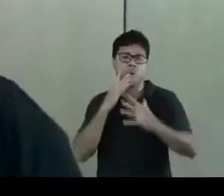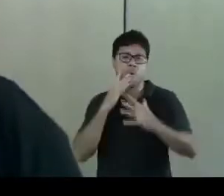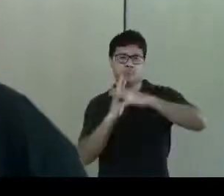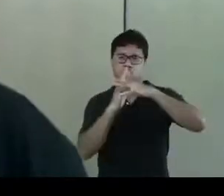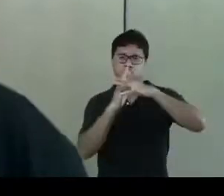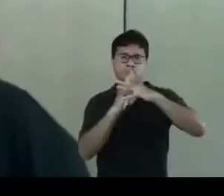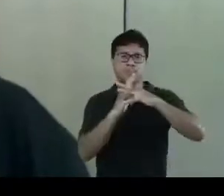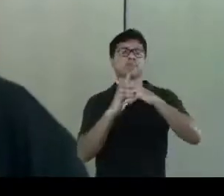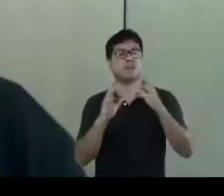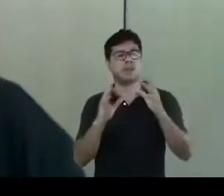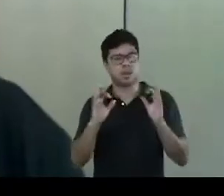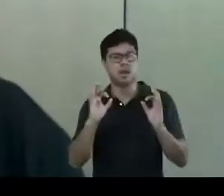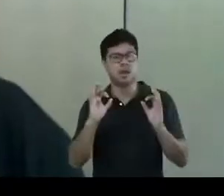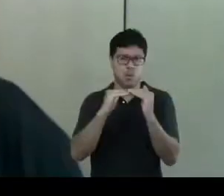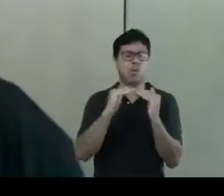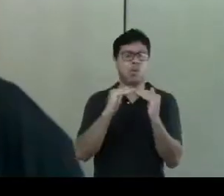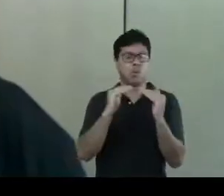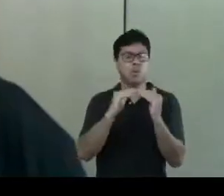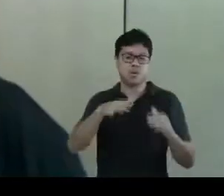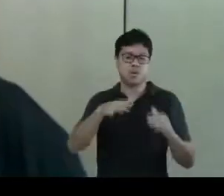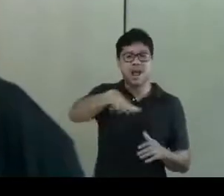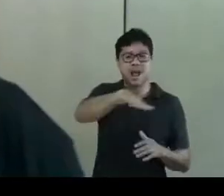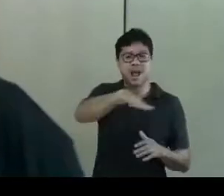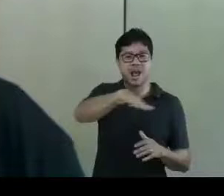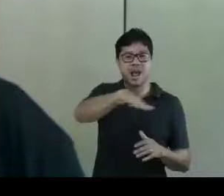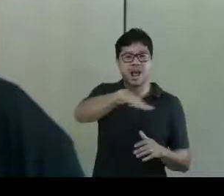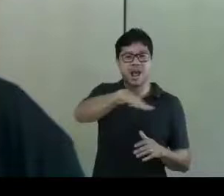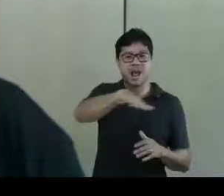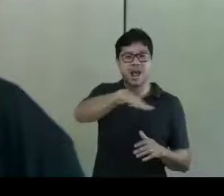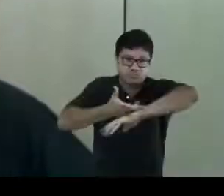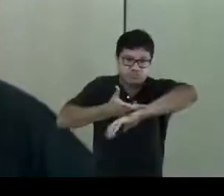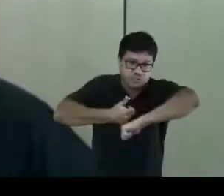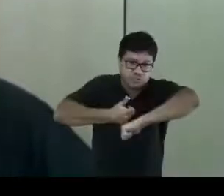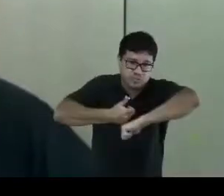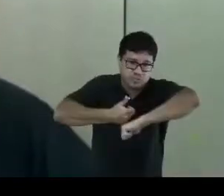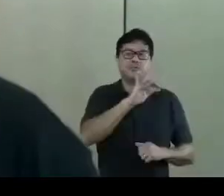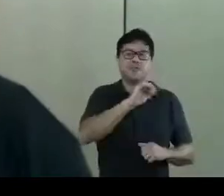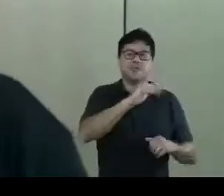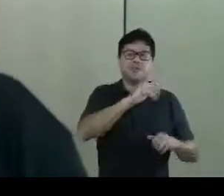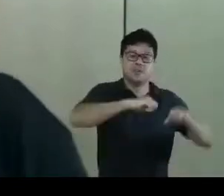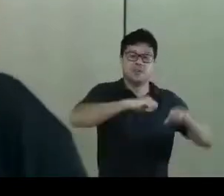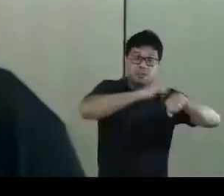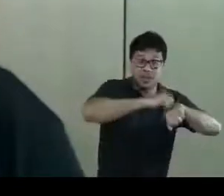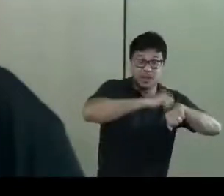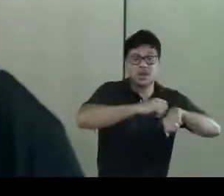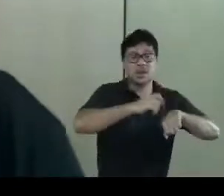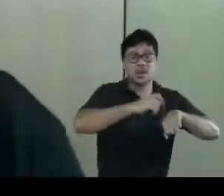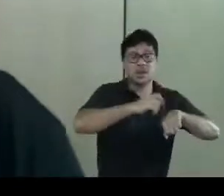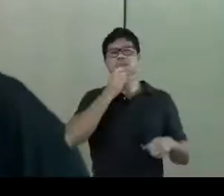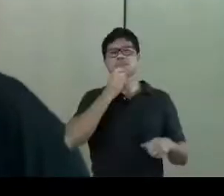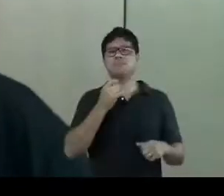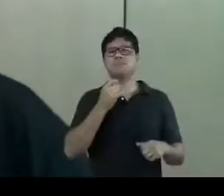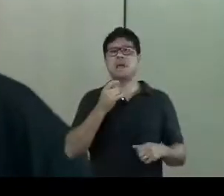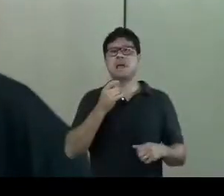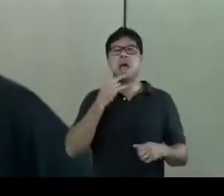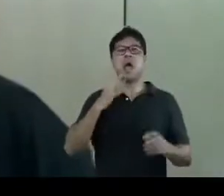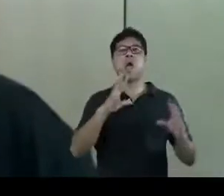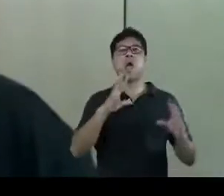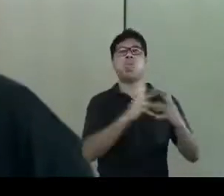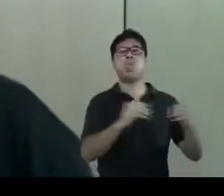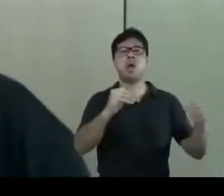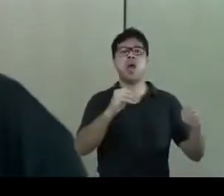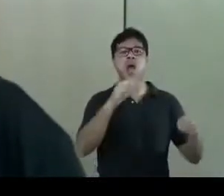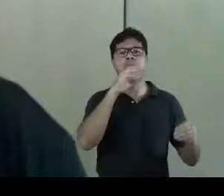extrapolam, aí sim, extrapolam o campo disciplinar da bibliografia material, sem necessariamente o